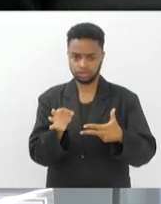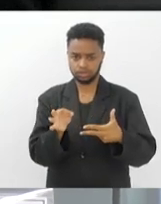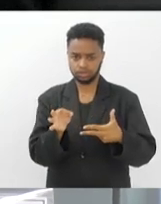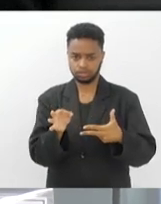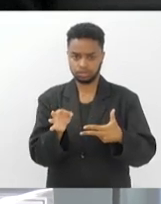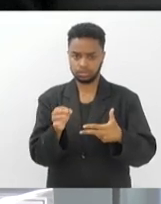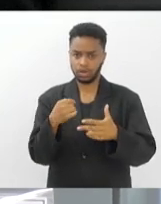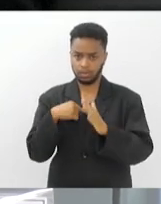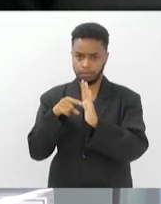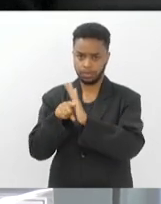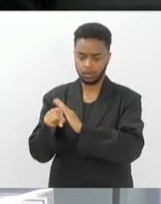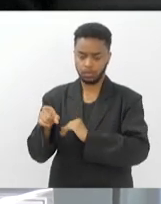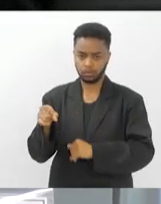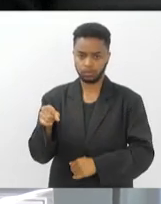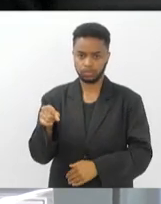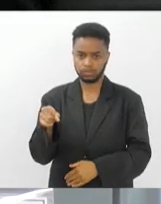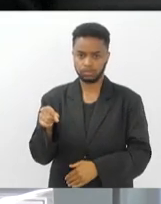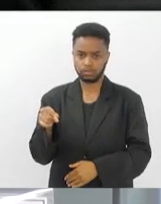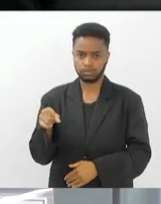Pergunto eu ao relator.